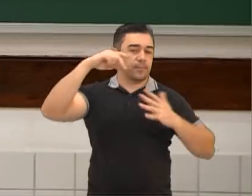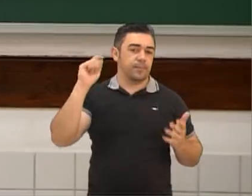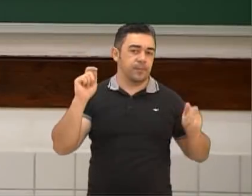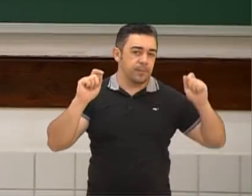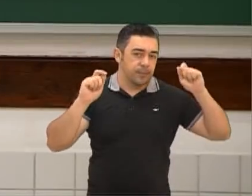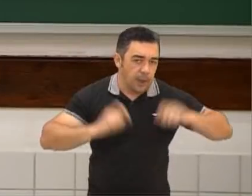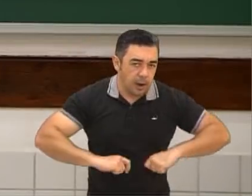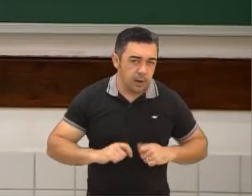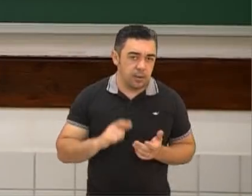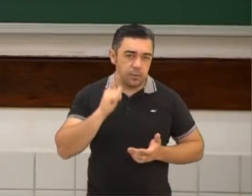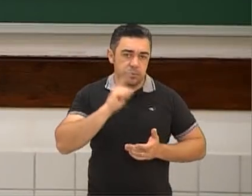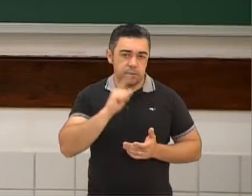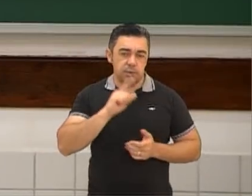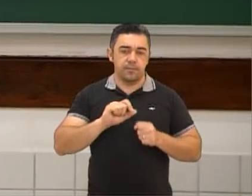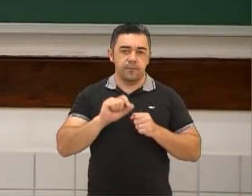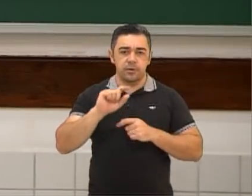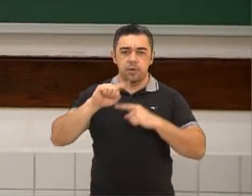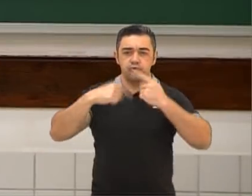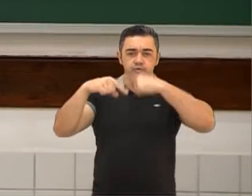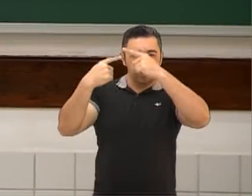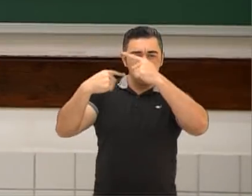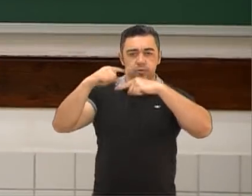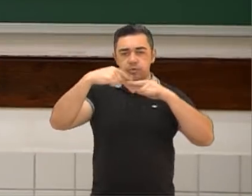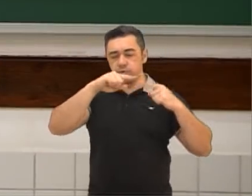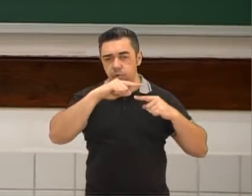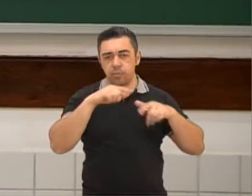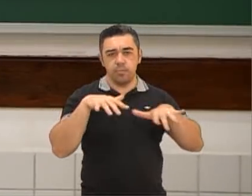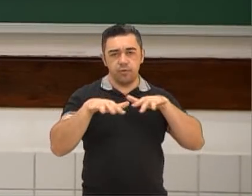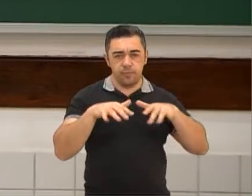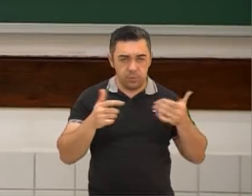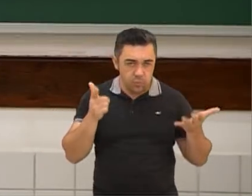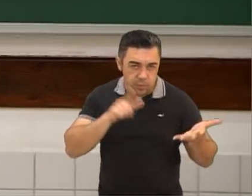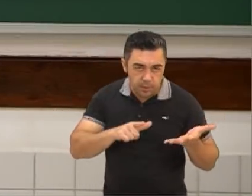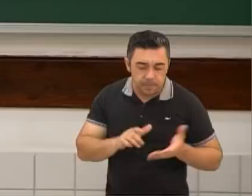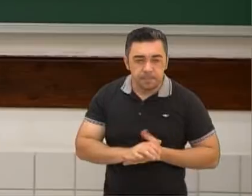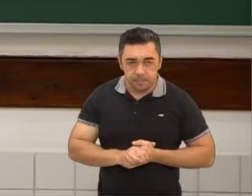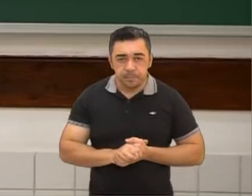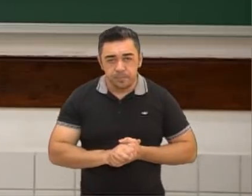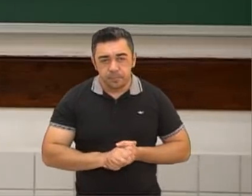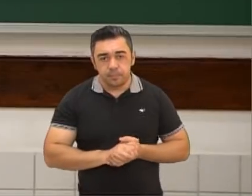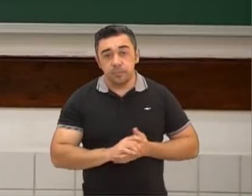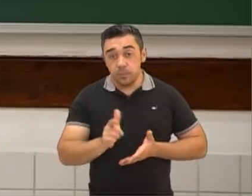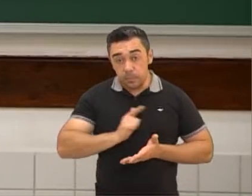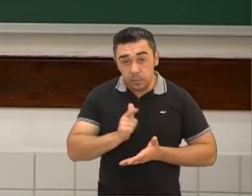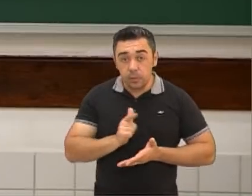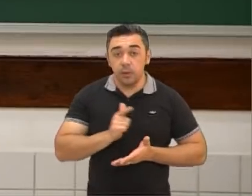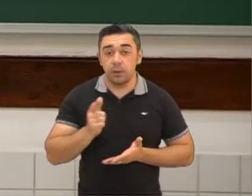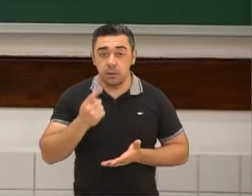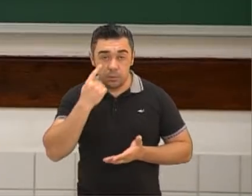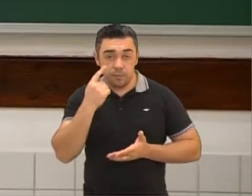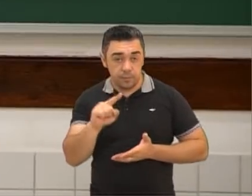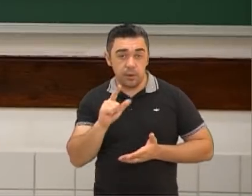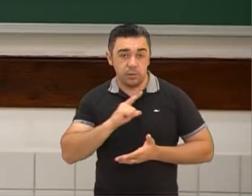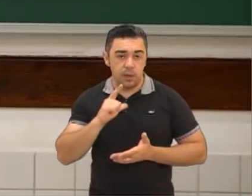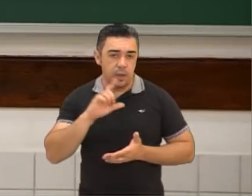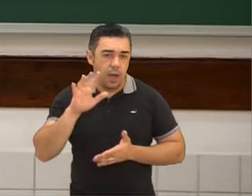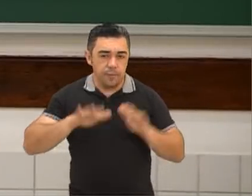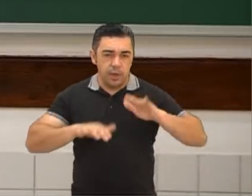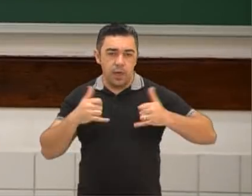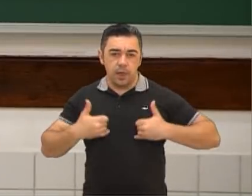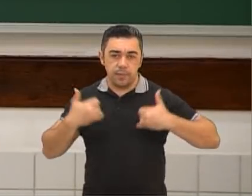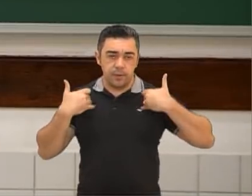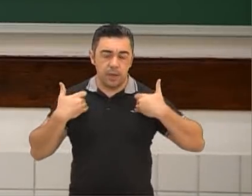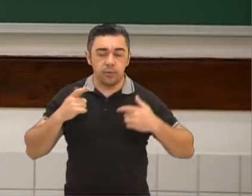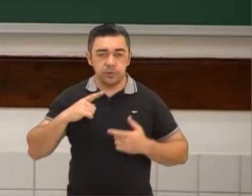as suas acrobacias, os seus movimentos, né? É muito comum a gente ver, como eu falei, nos aniversários, né?